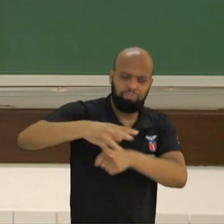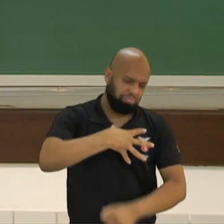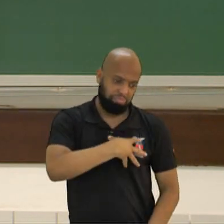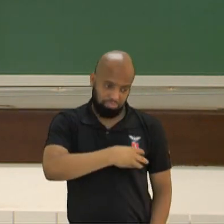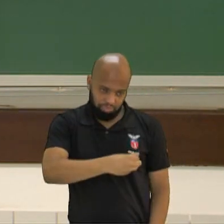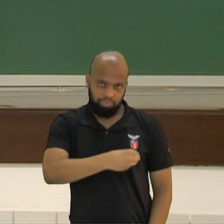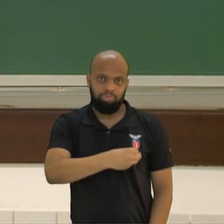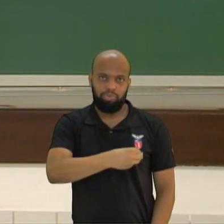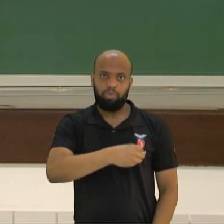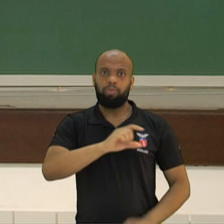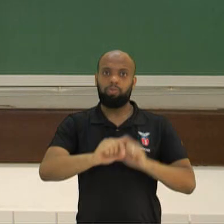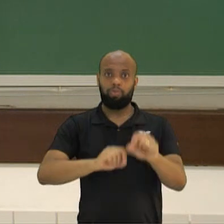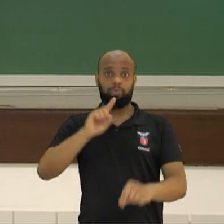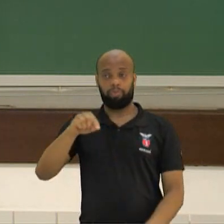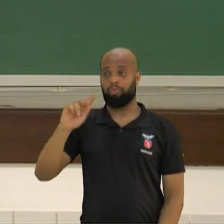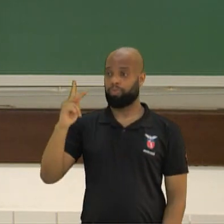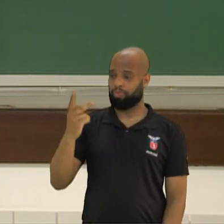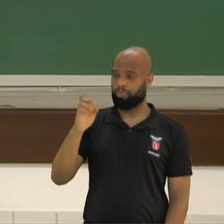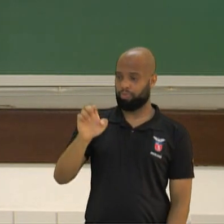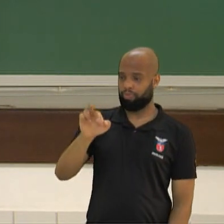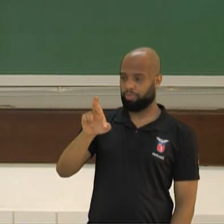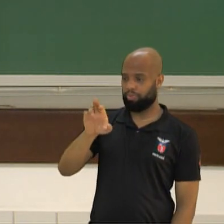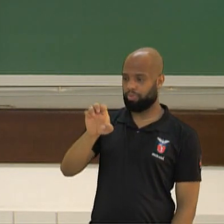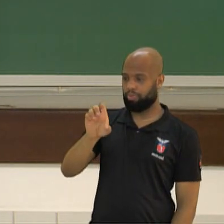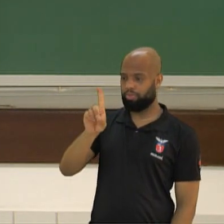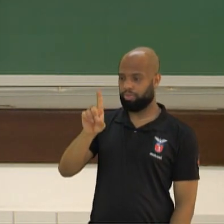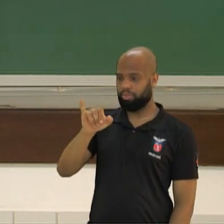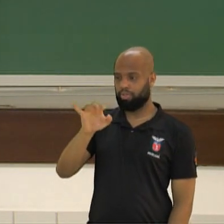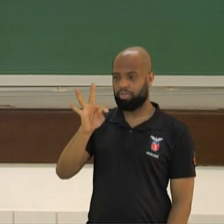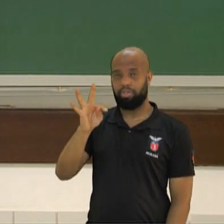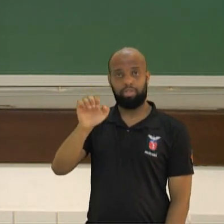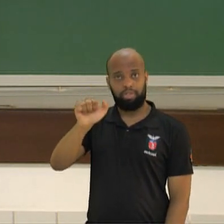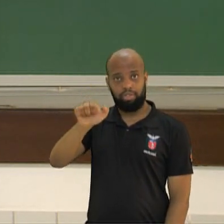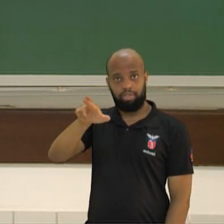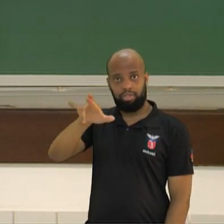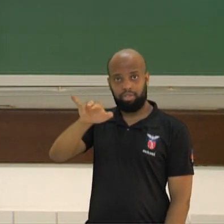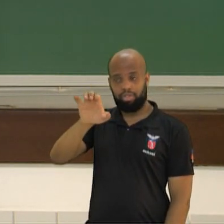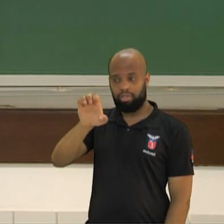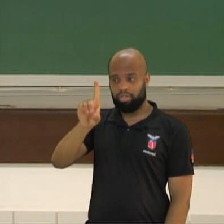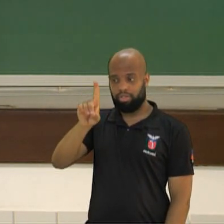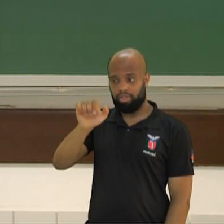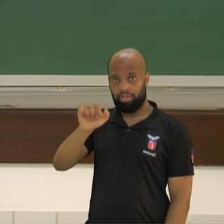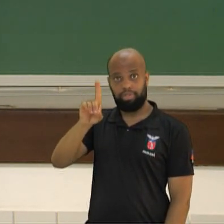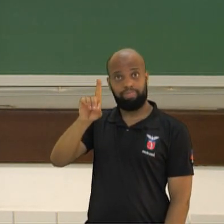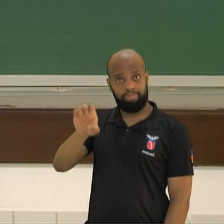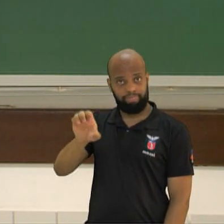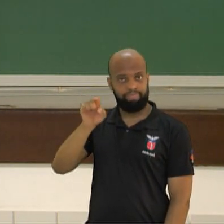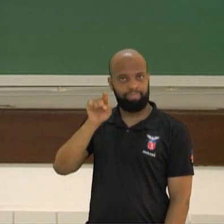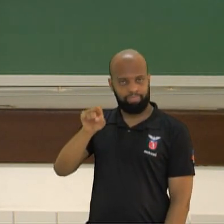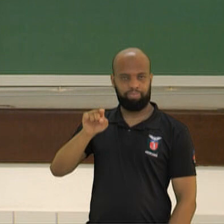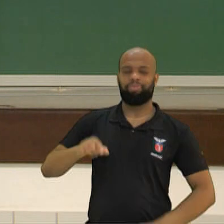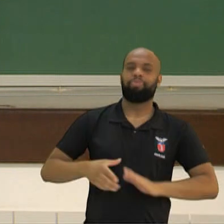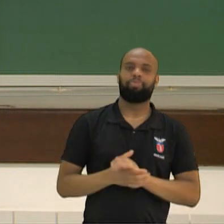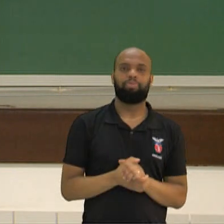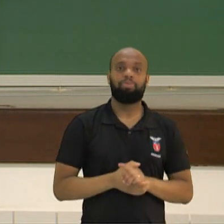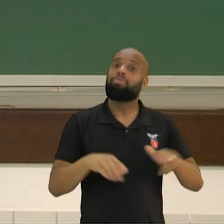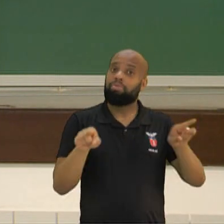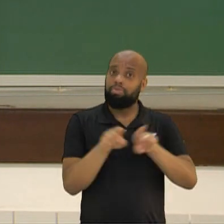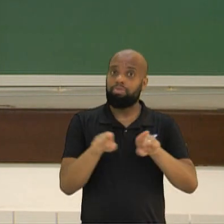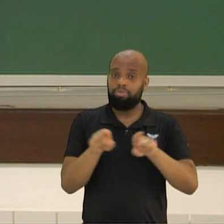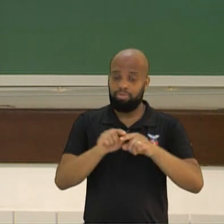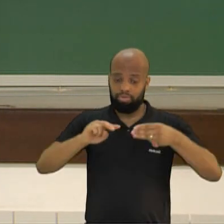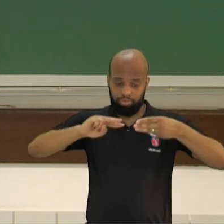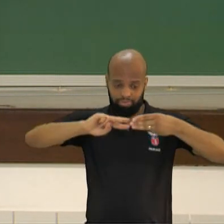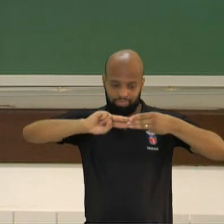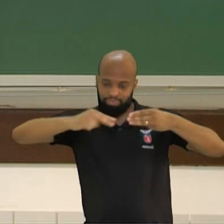né? Isso chama-se hereditariedade. Experimentos, que foi o que Mendel fez. Pai da genética, vocês